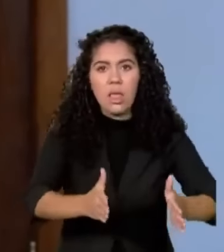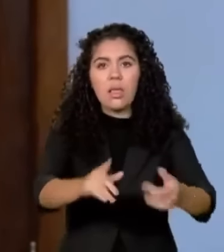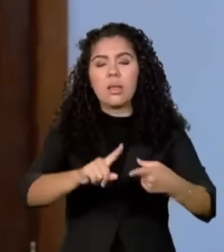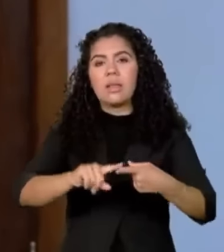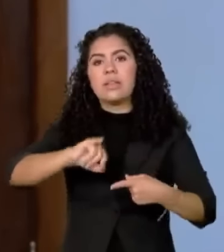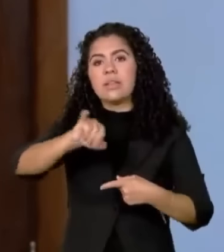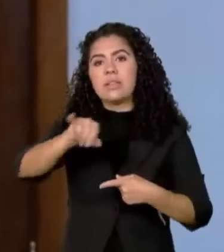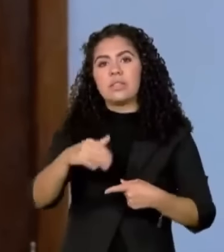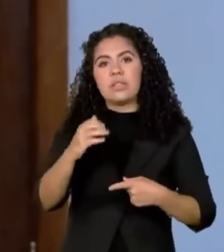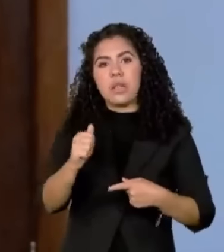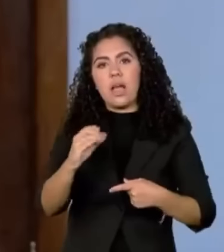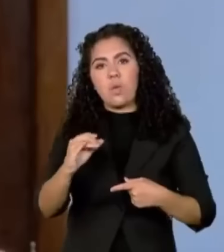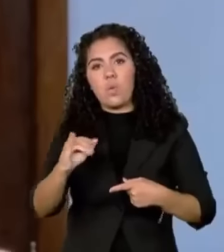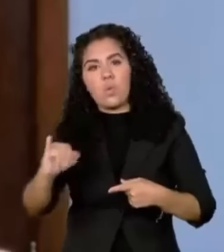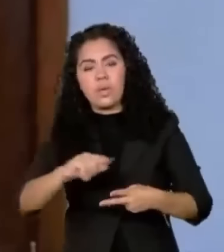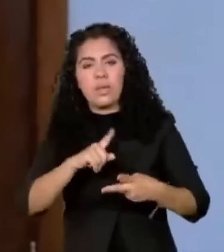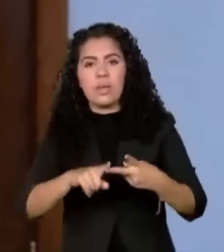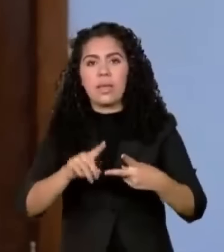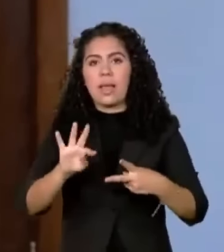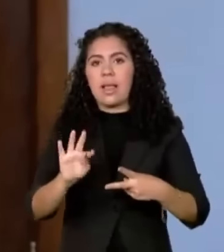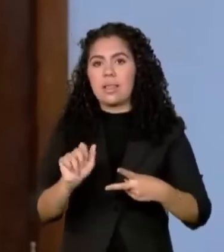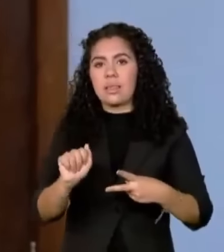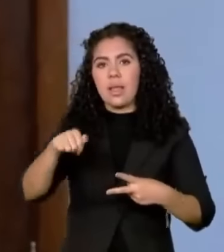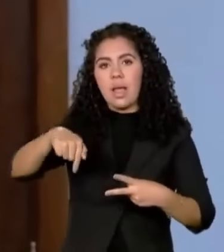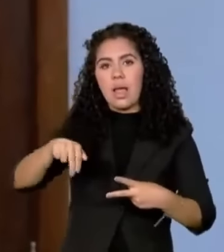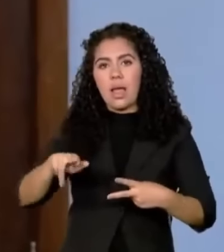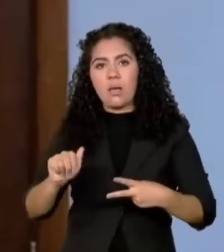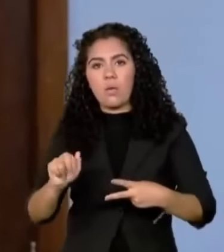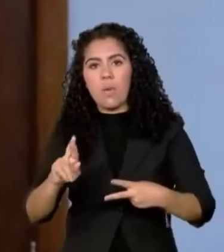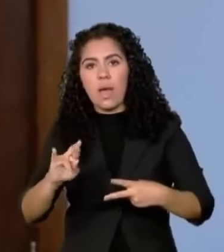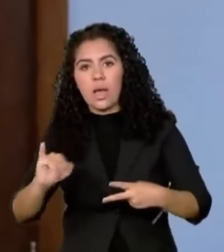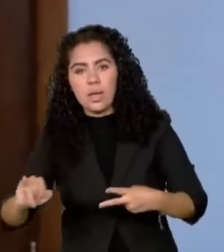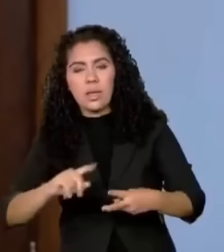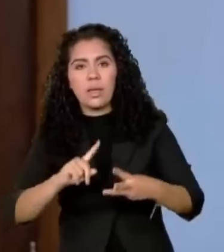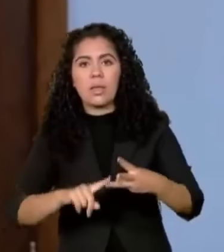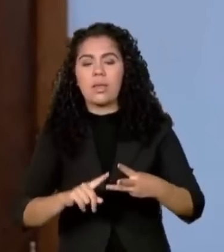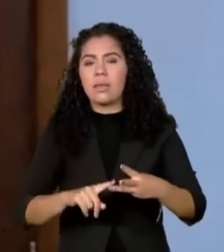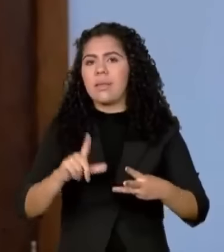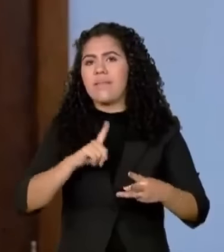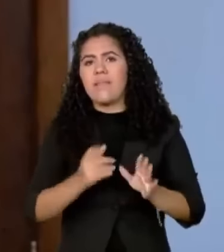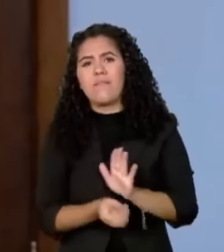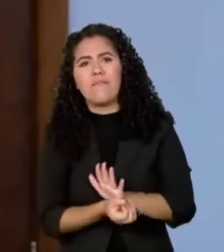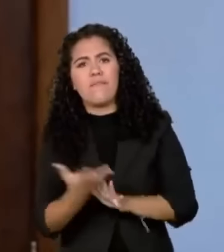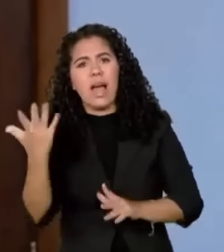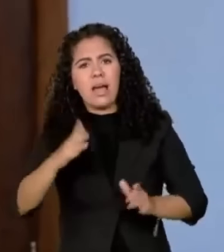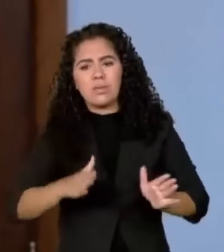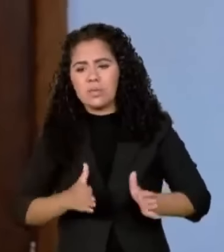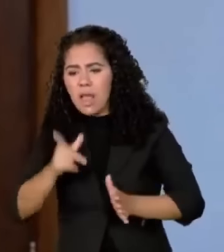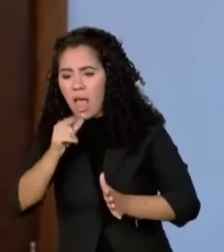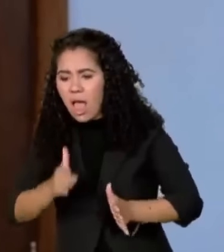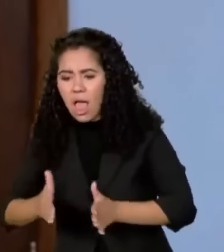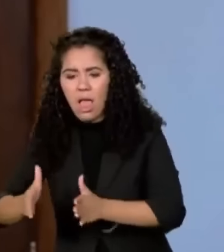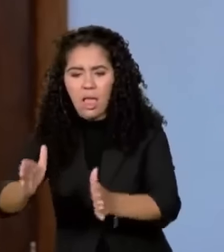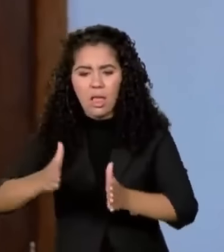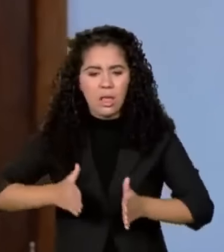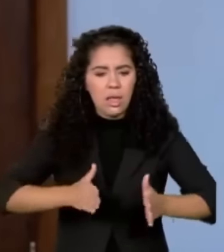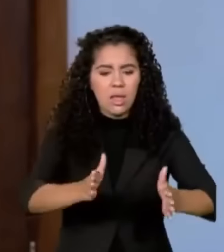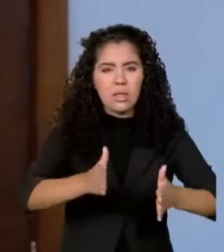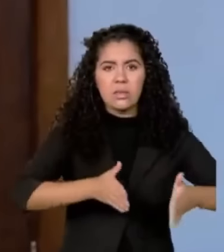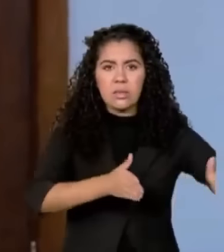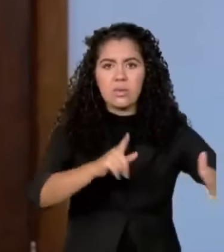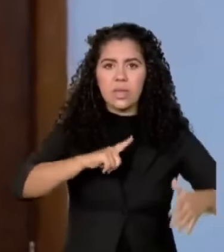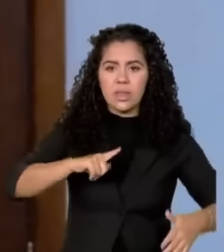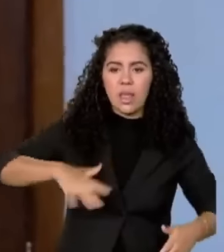Jacuí, Taquari, Caí, mas vários outros rios, arroios, tudo que está dentro do sistema, né,